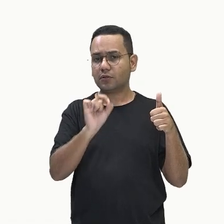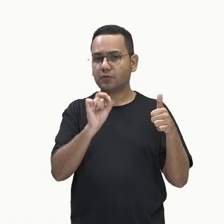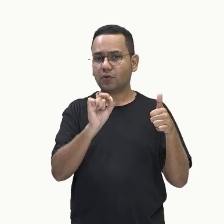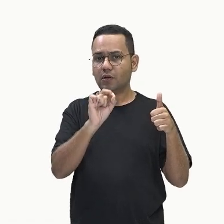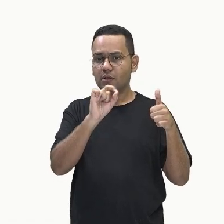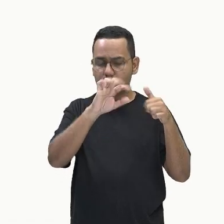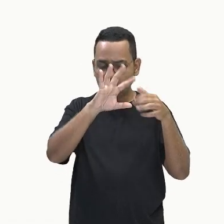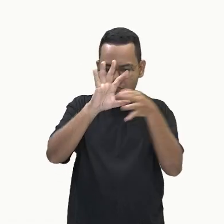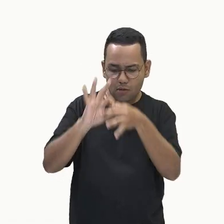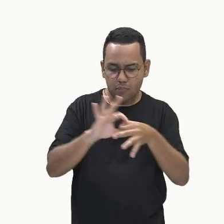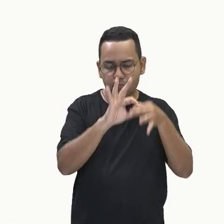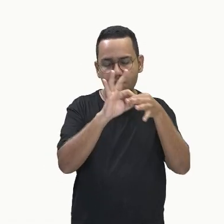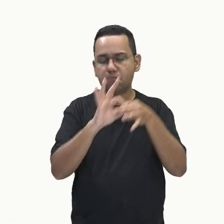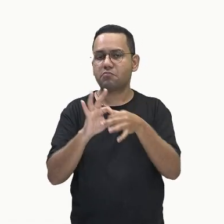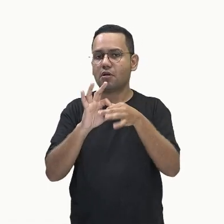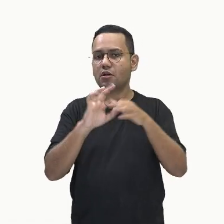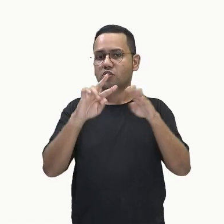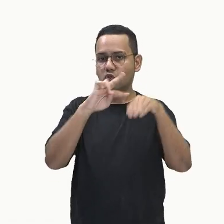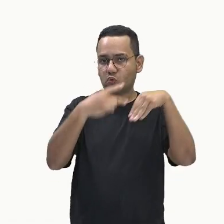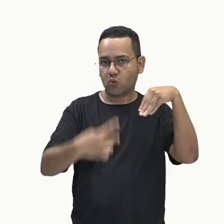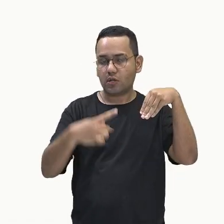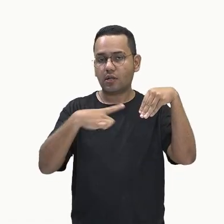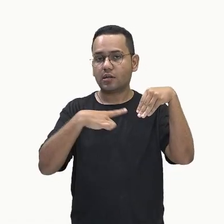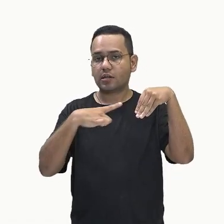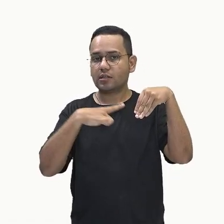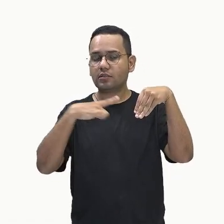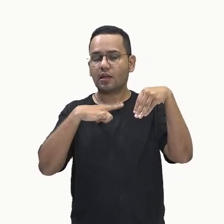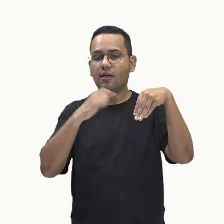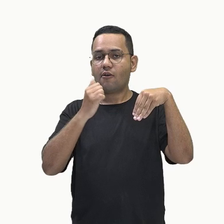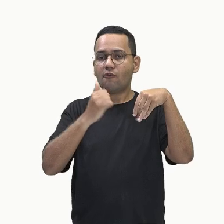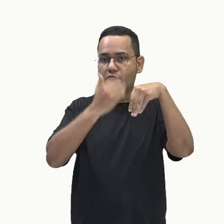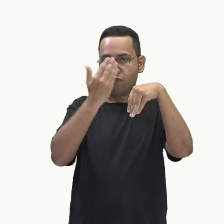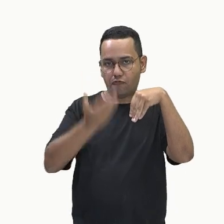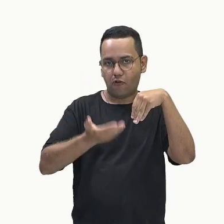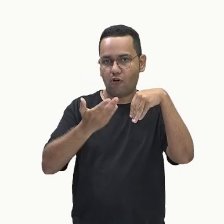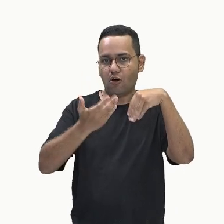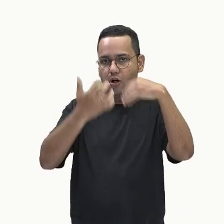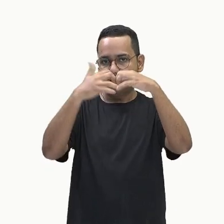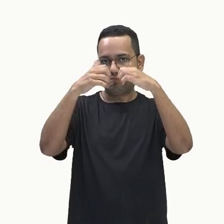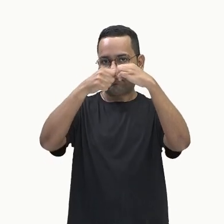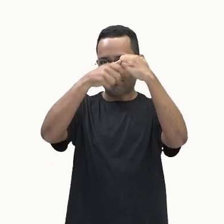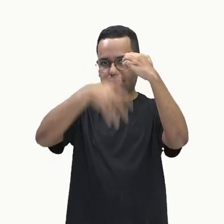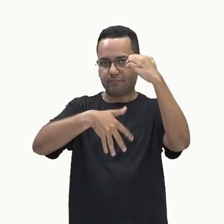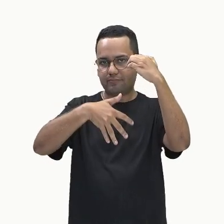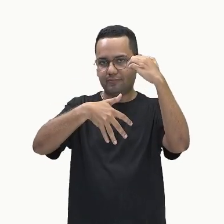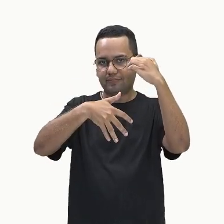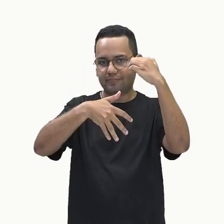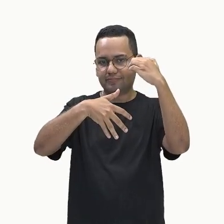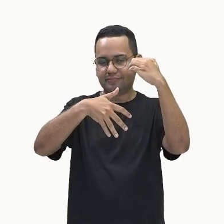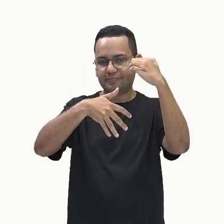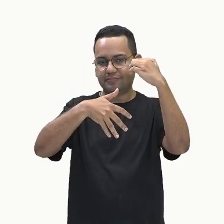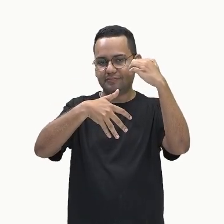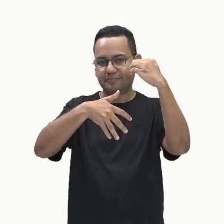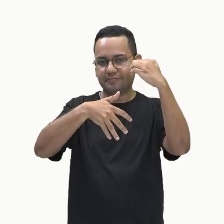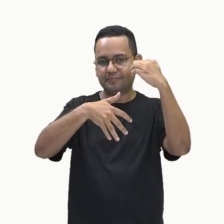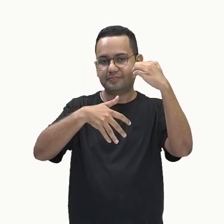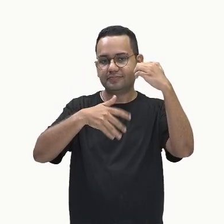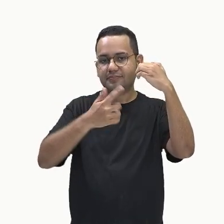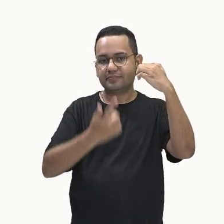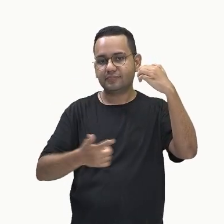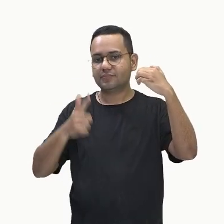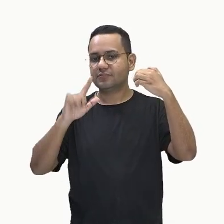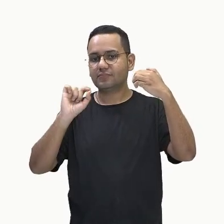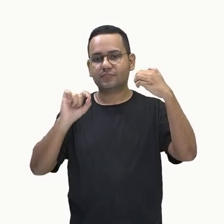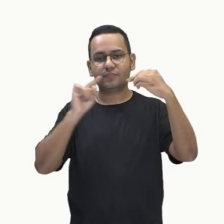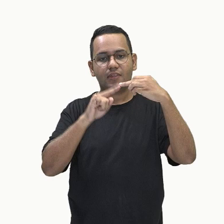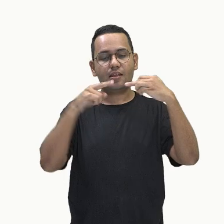de neurônios localizados fora do sistema nervoso central. Nós vamos ter